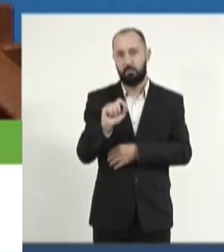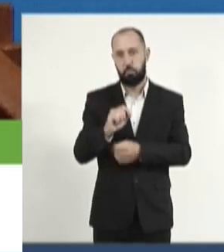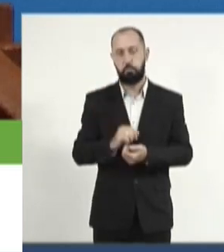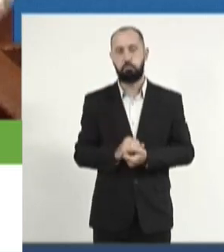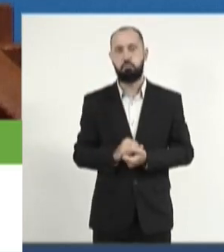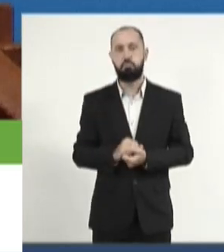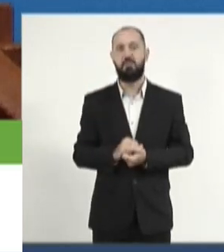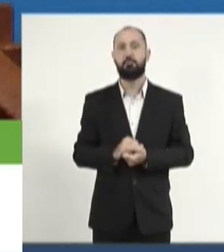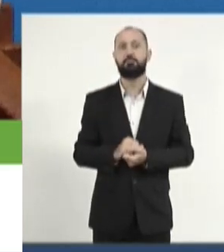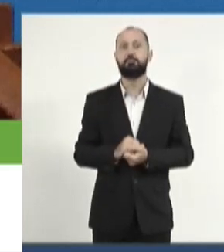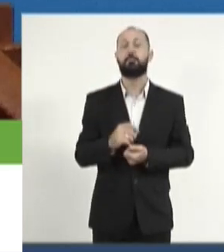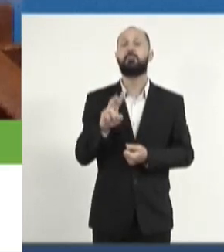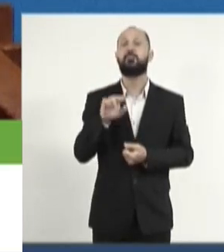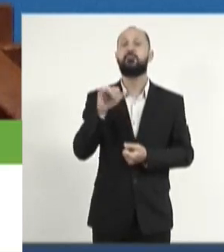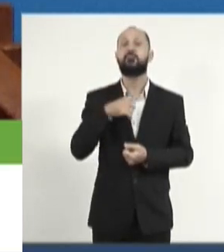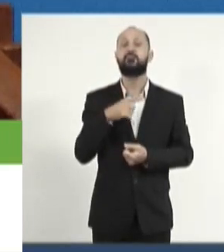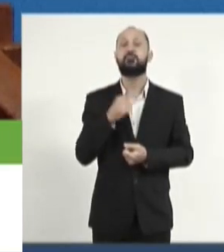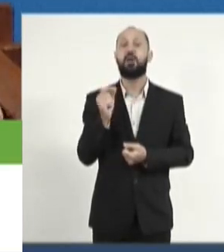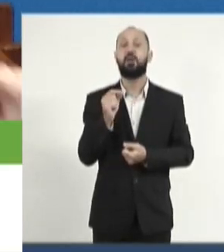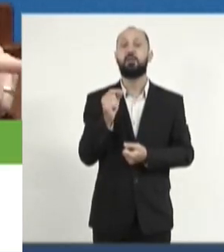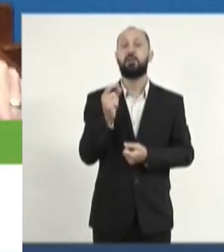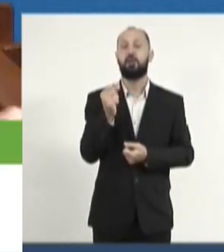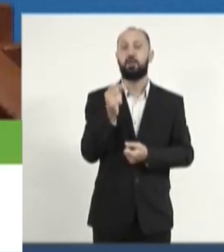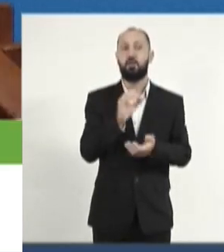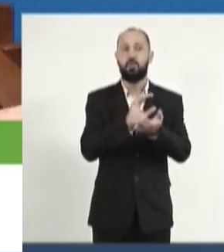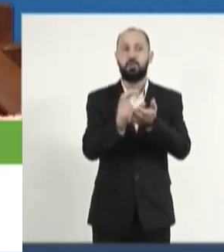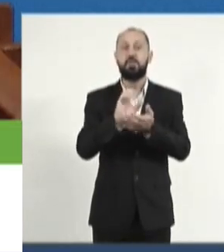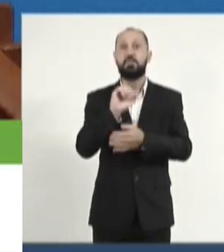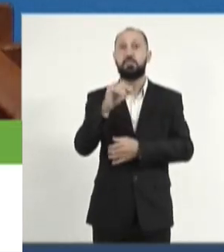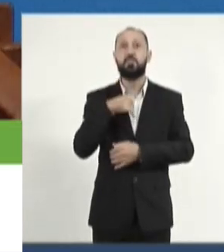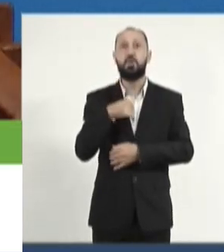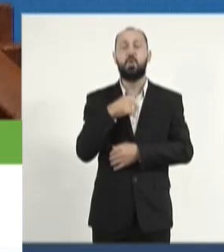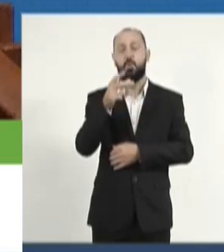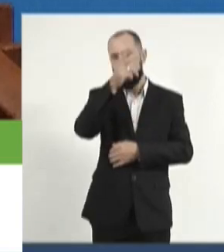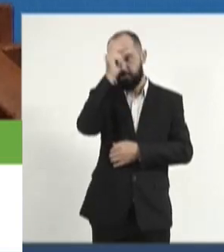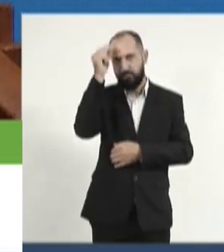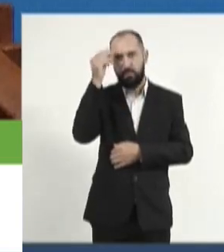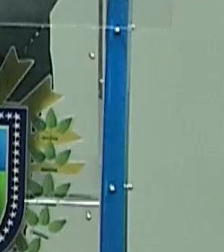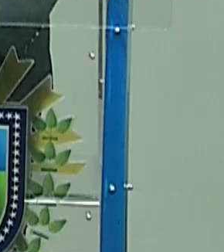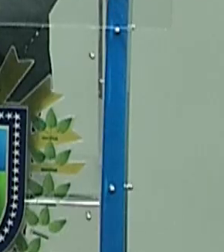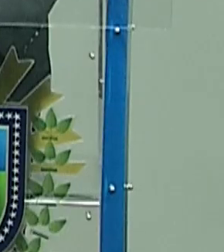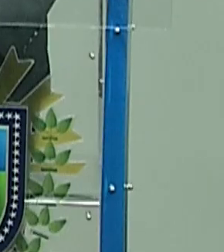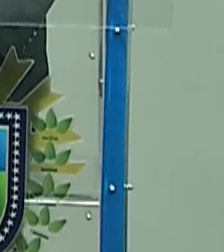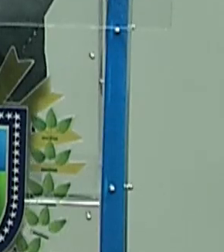que elas receberão mesmo a contragosto do prefeito.